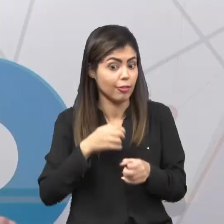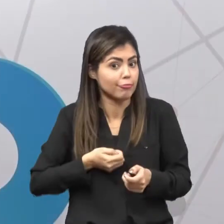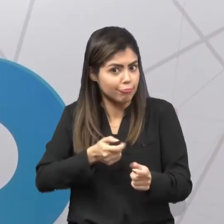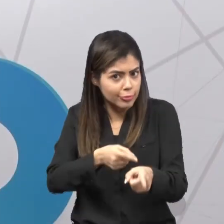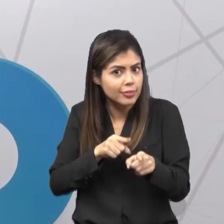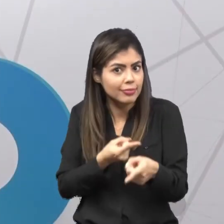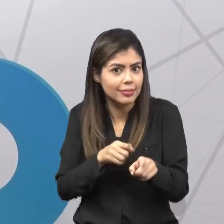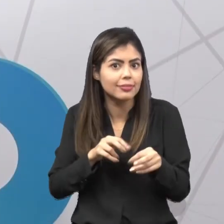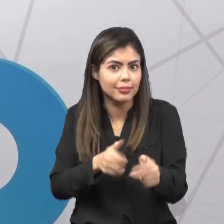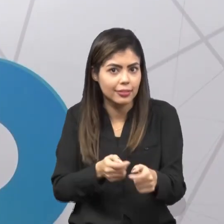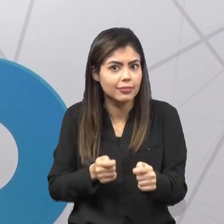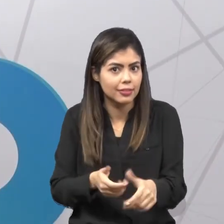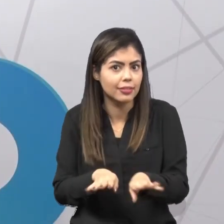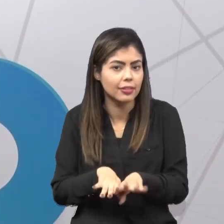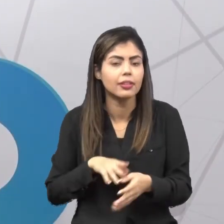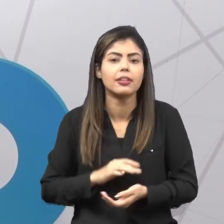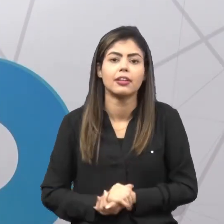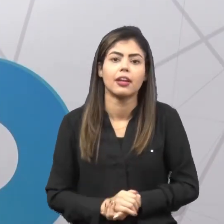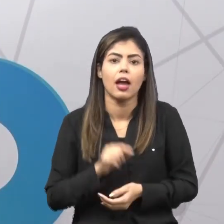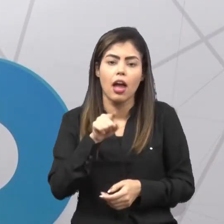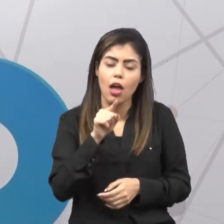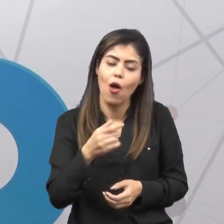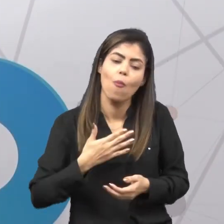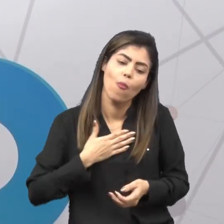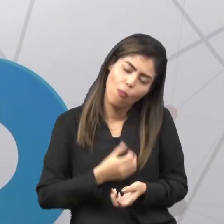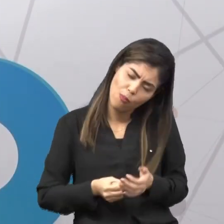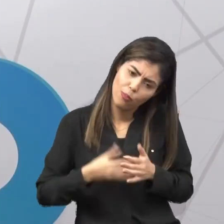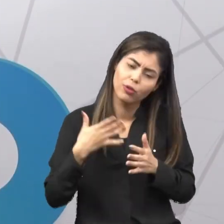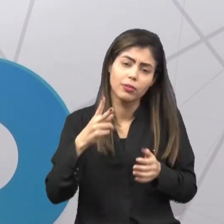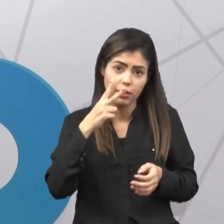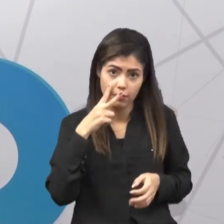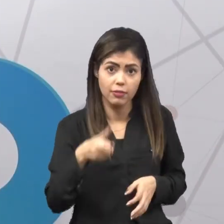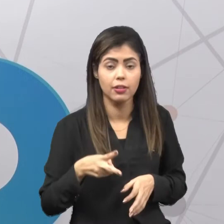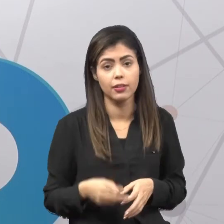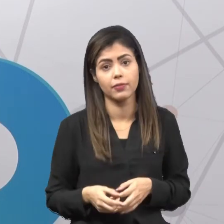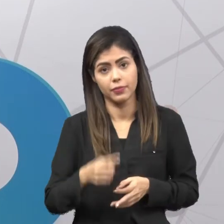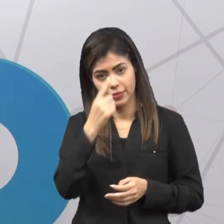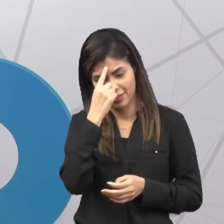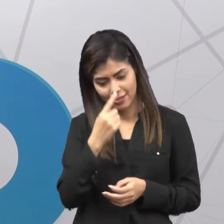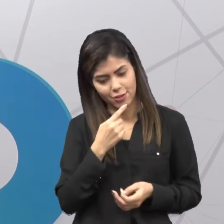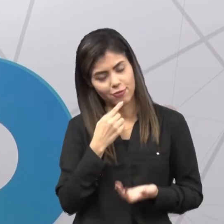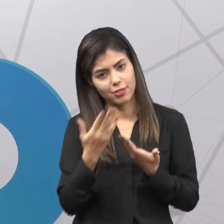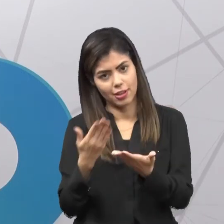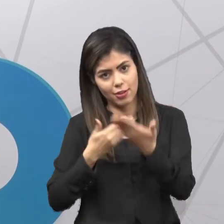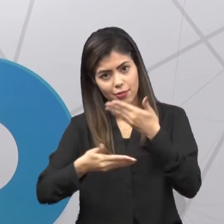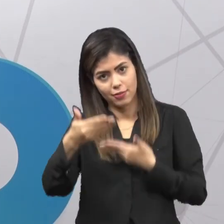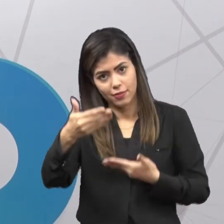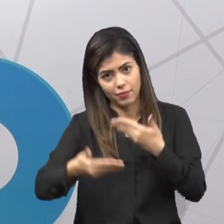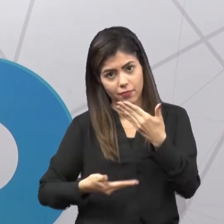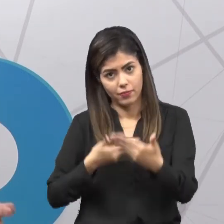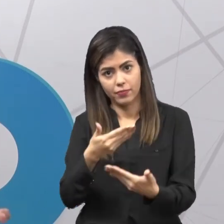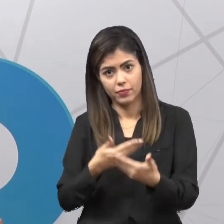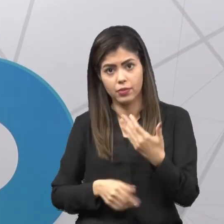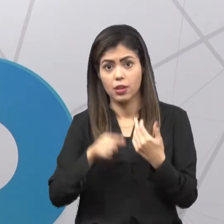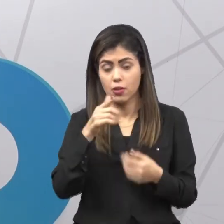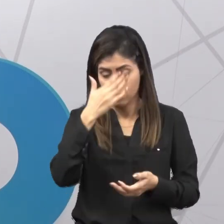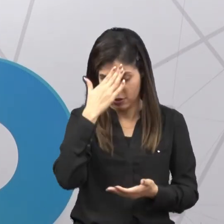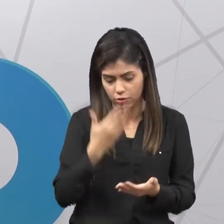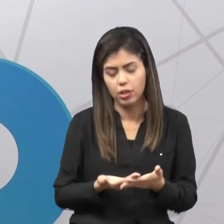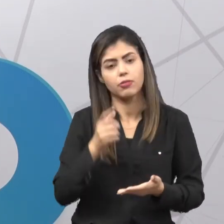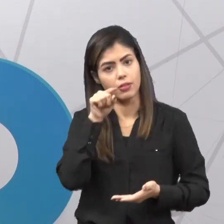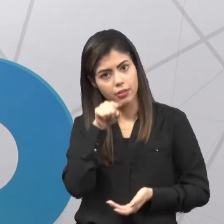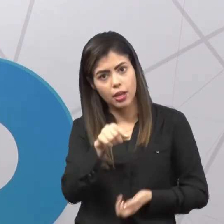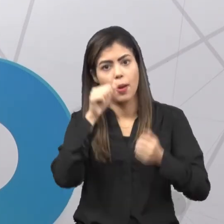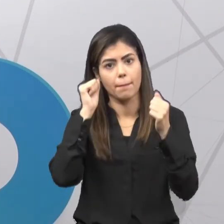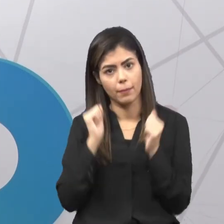né, gente? Eu adoro isso, eu gostaria muito de poder ver essas cenas que vocês vão compartilhar. Eu acredito no potencial de vocês, eu